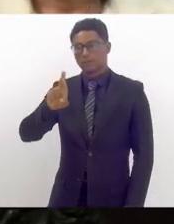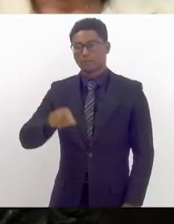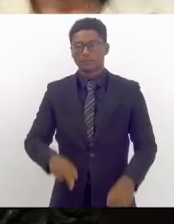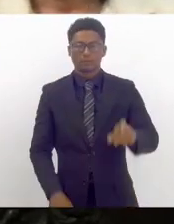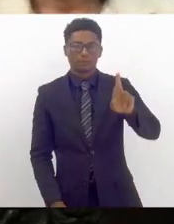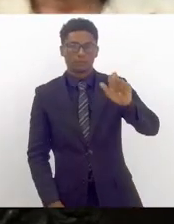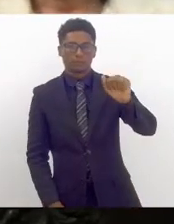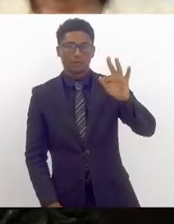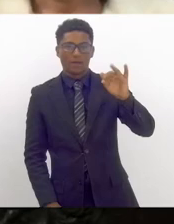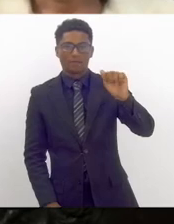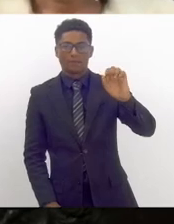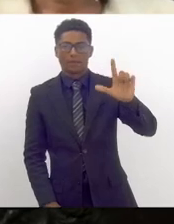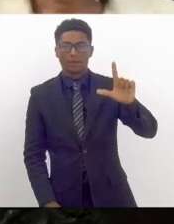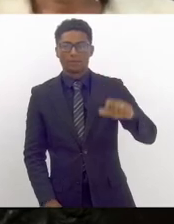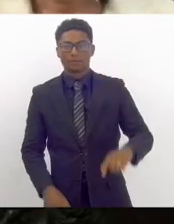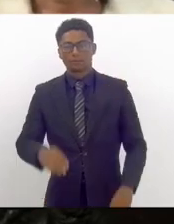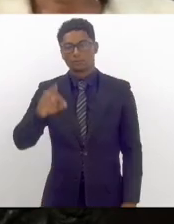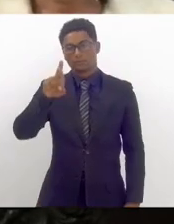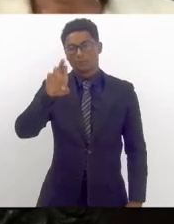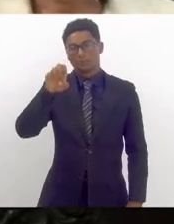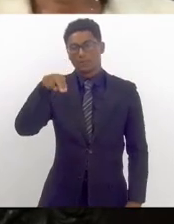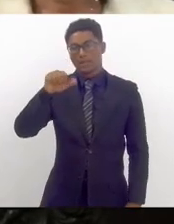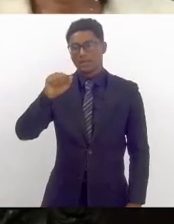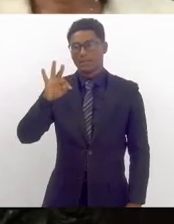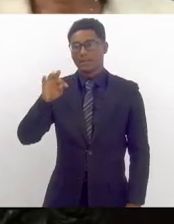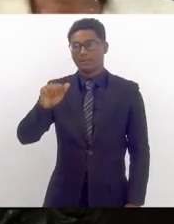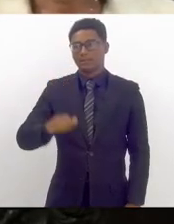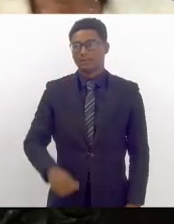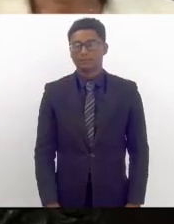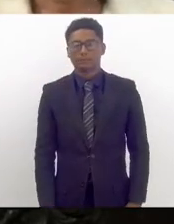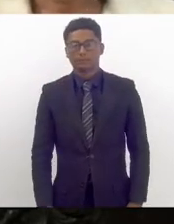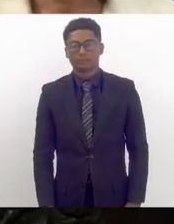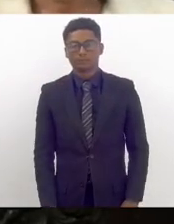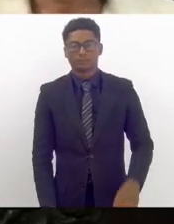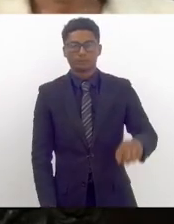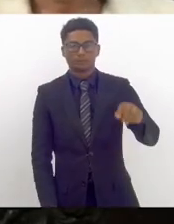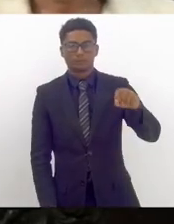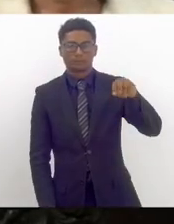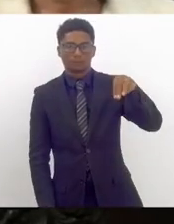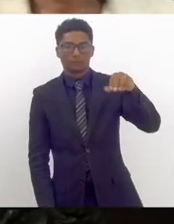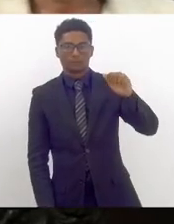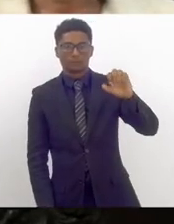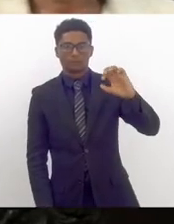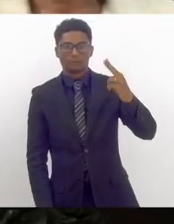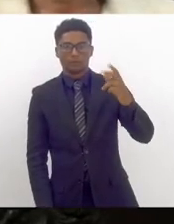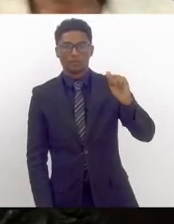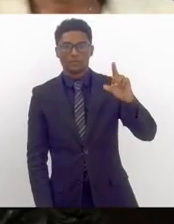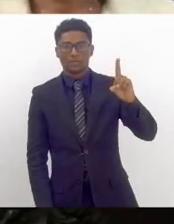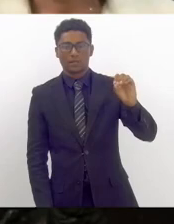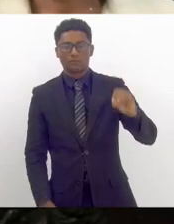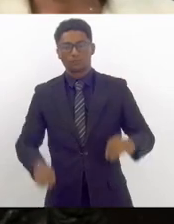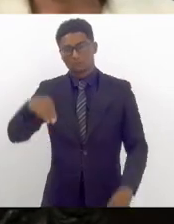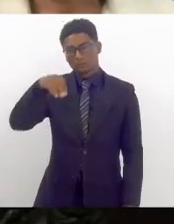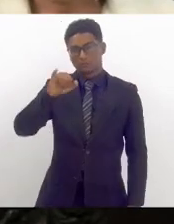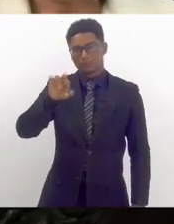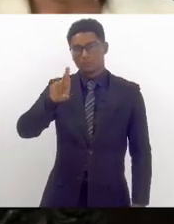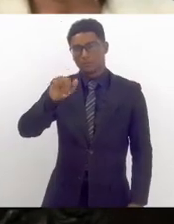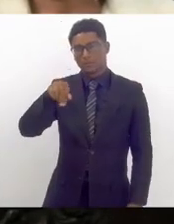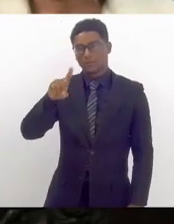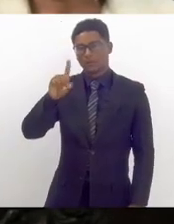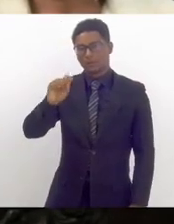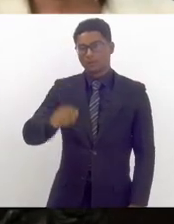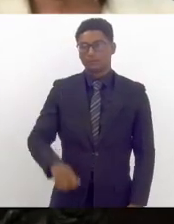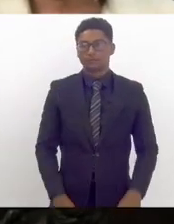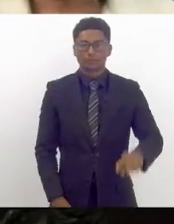Nobre, Renata Souza, Renato Machado, Renato Miranda,